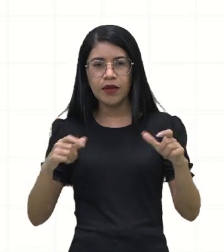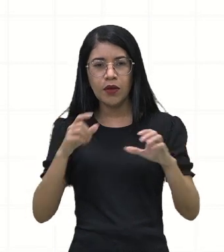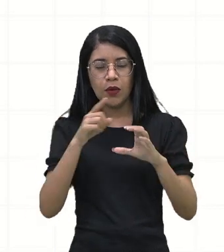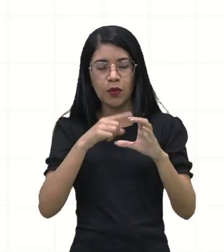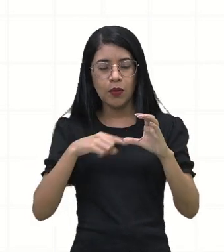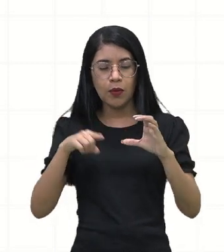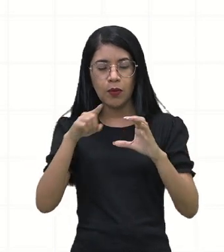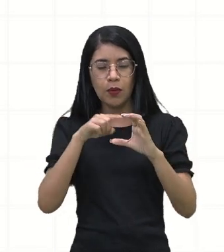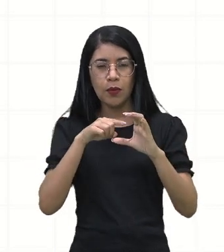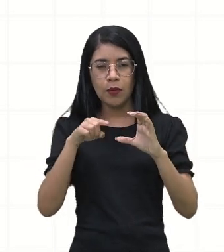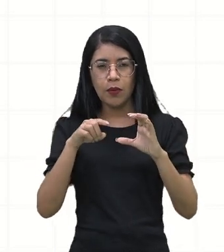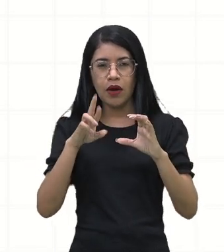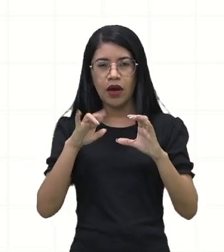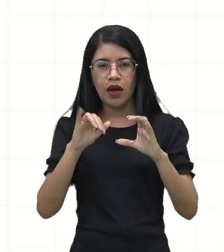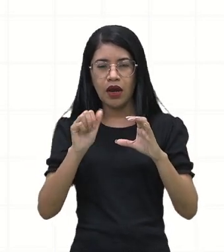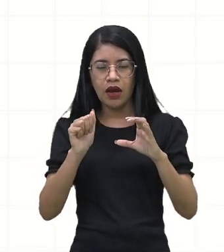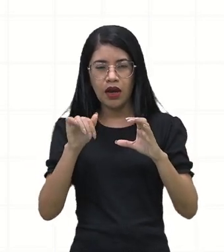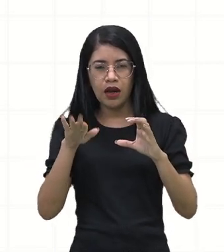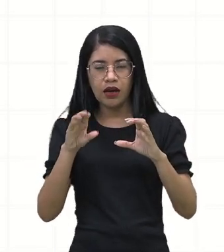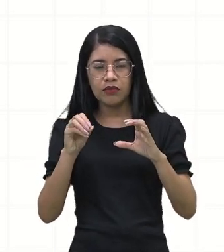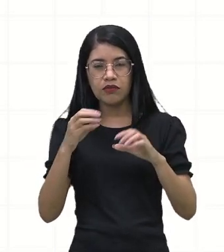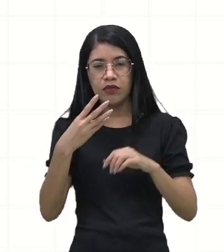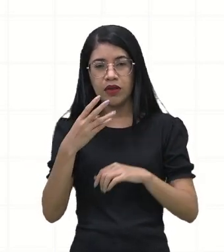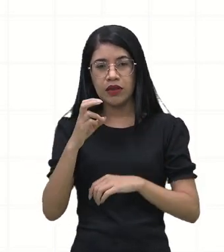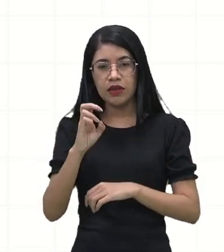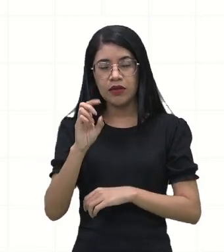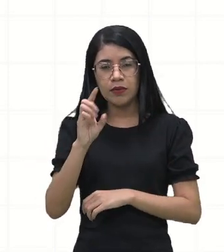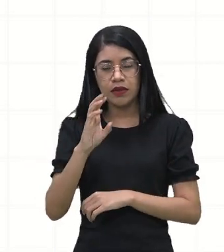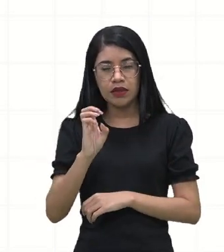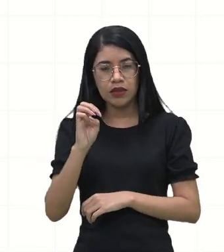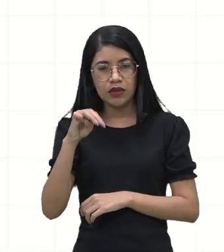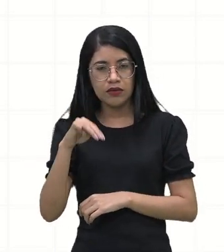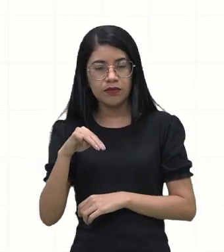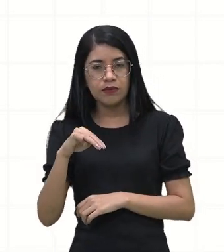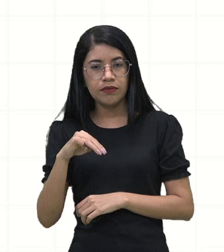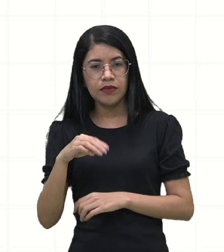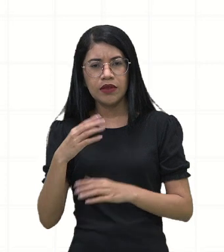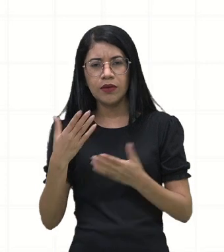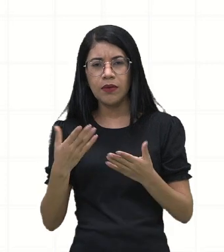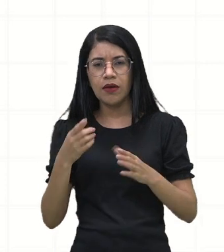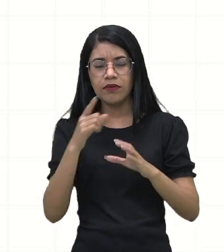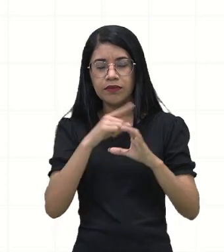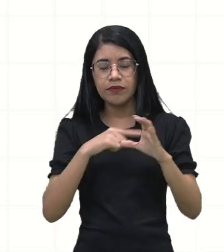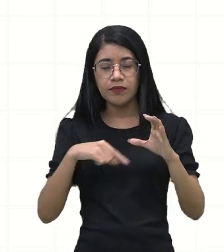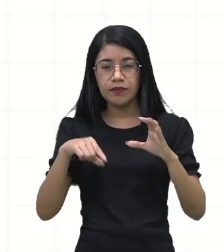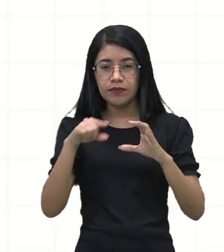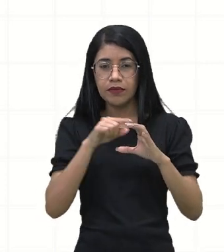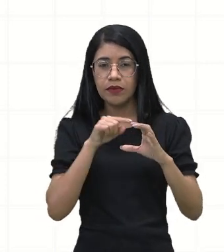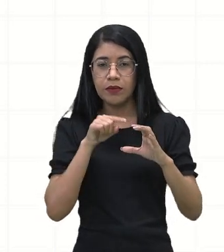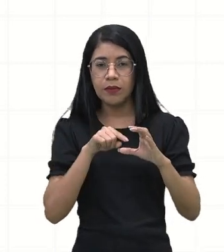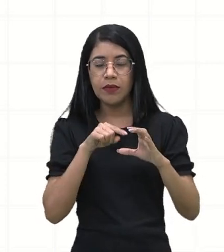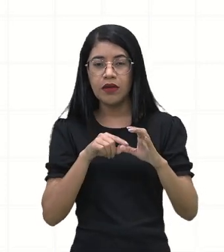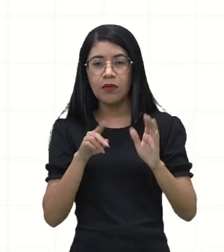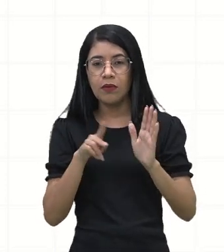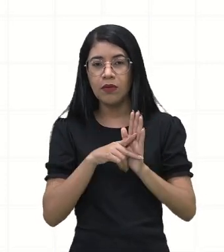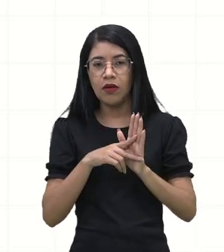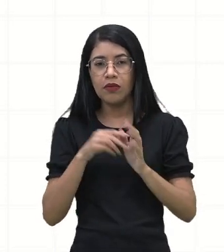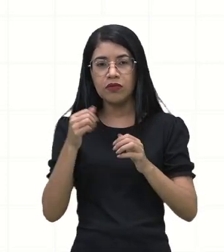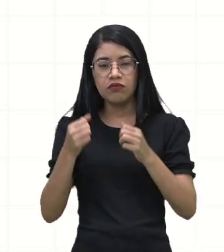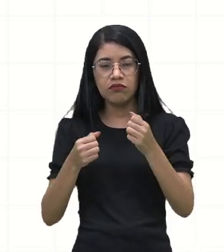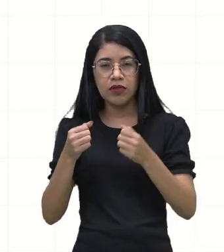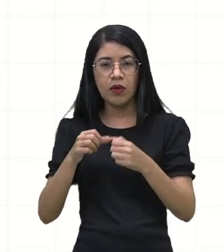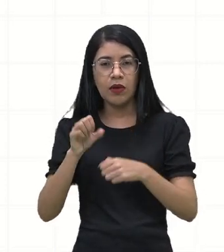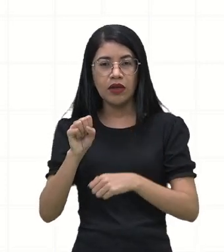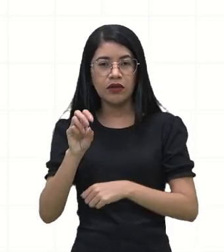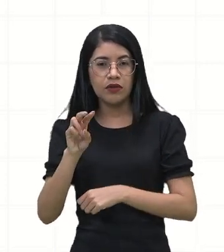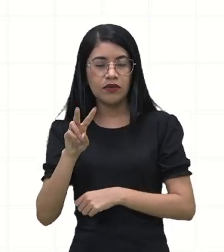Qual seria o comprimento da circunferência deste pneu? Aí você vai lembrar, né?